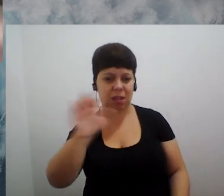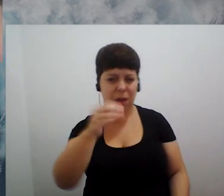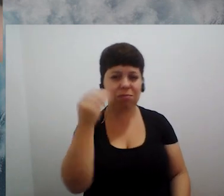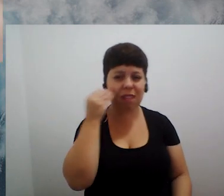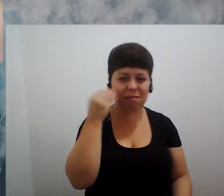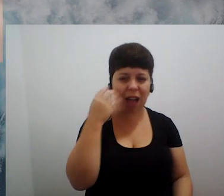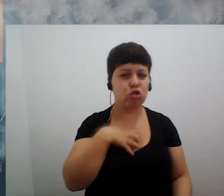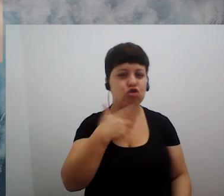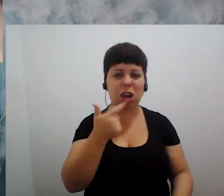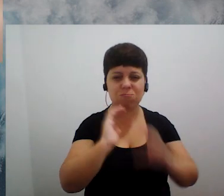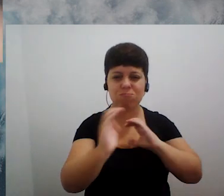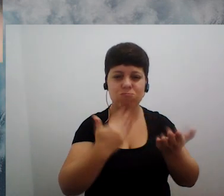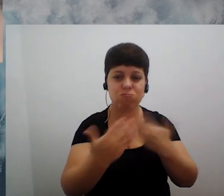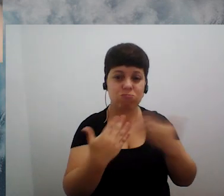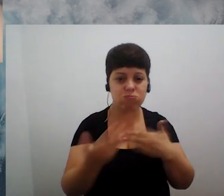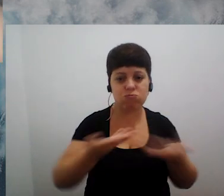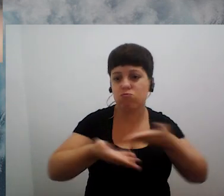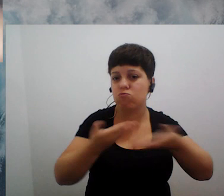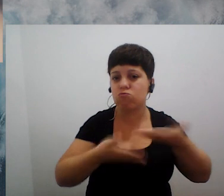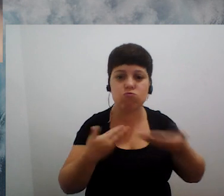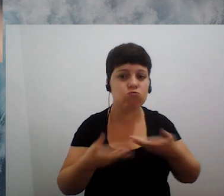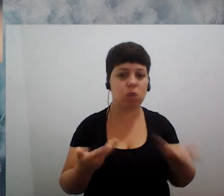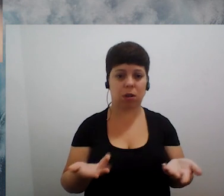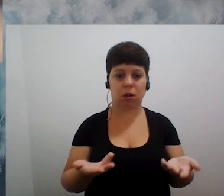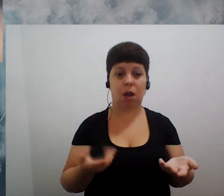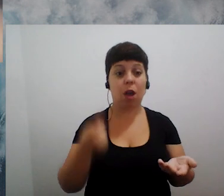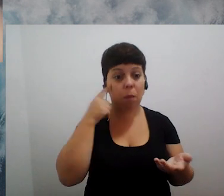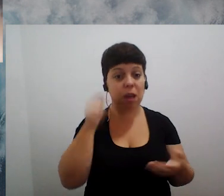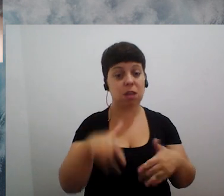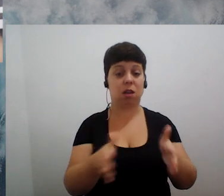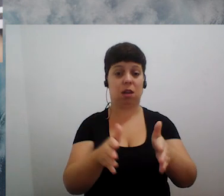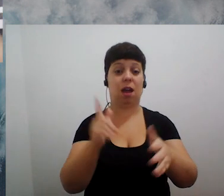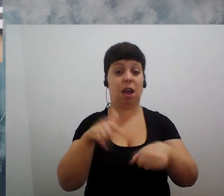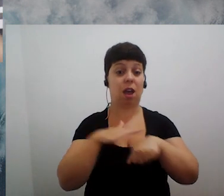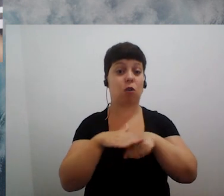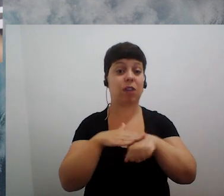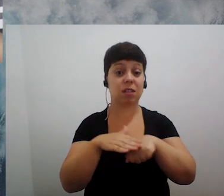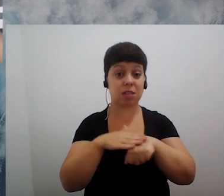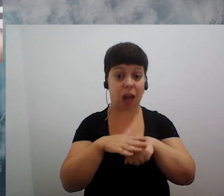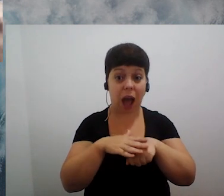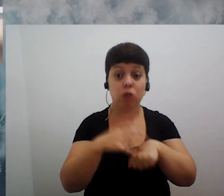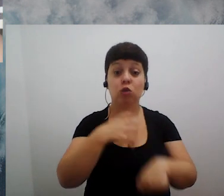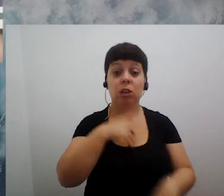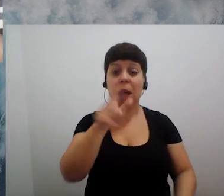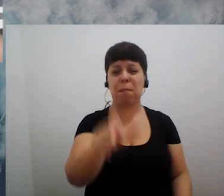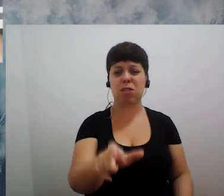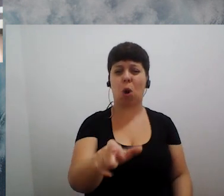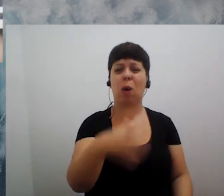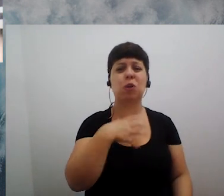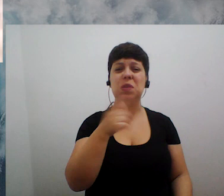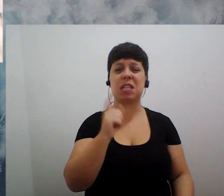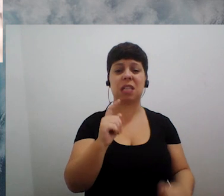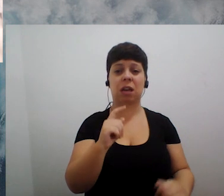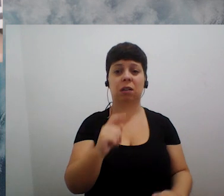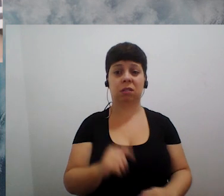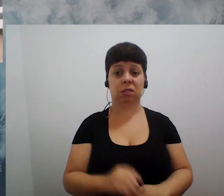você saber o que é, mas vamos conversar de um jeito que você vai me entender e que vai fluir bem. E eu acho que é esse o caminho, a gente conversar de uma forma